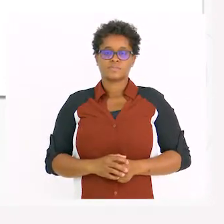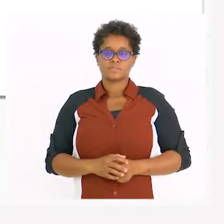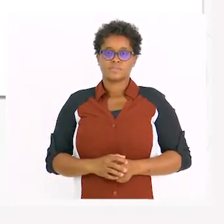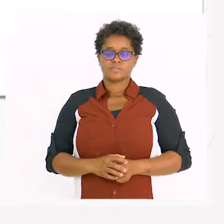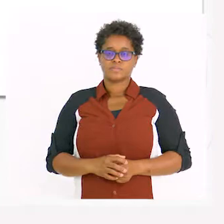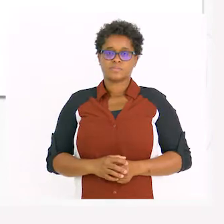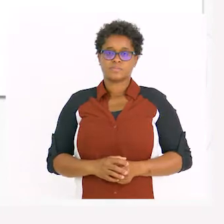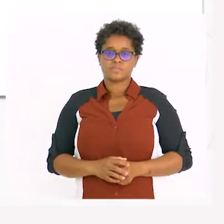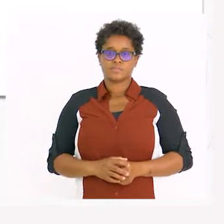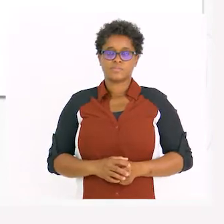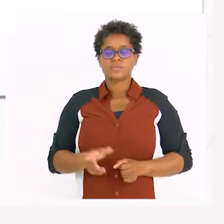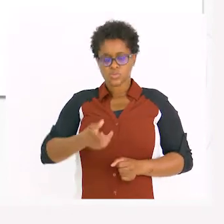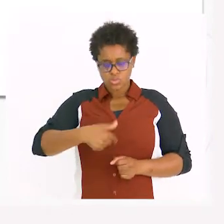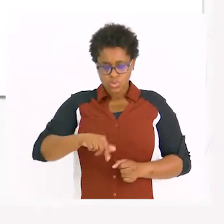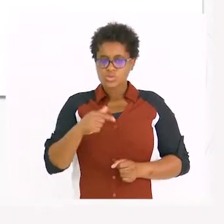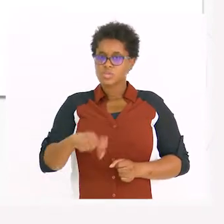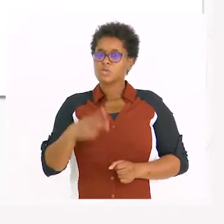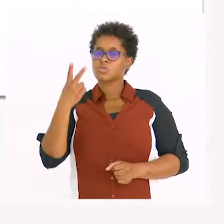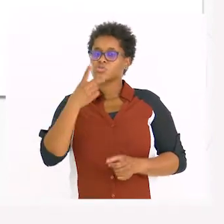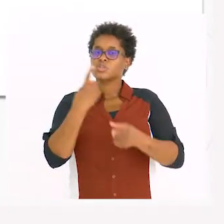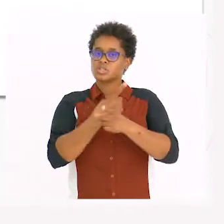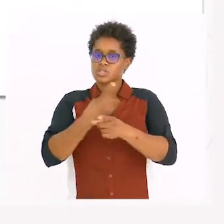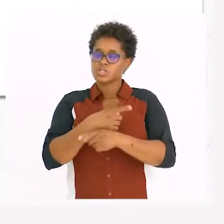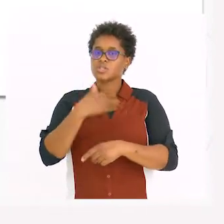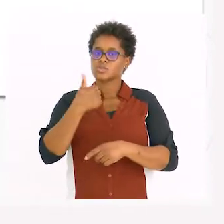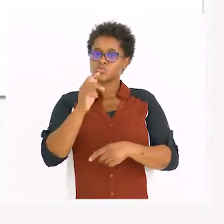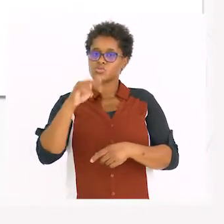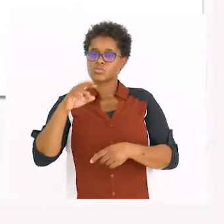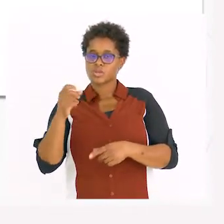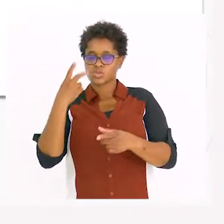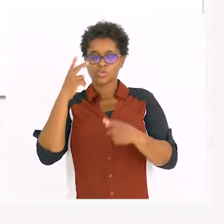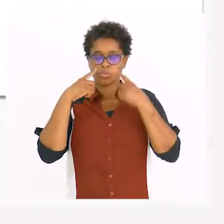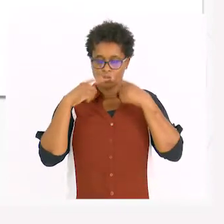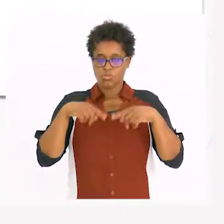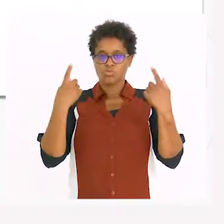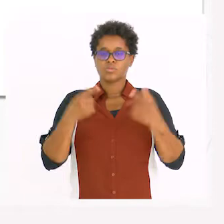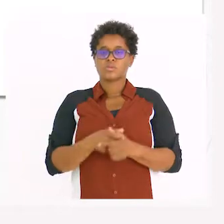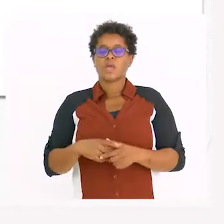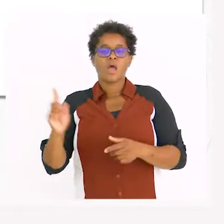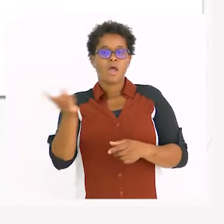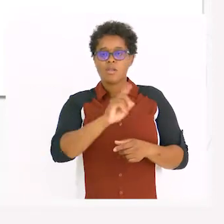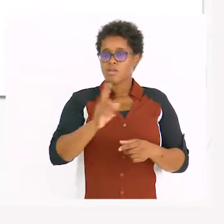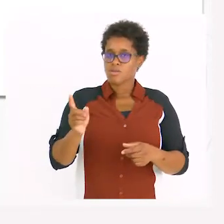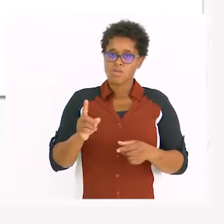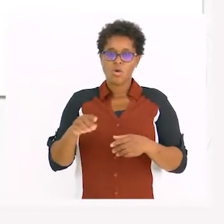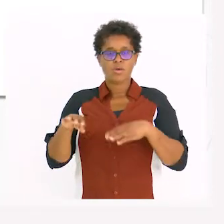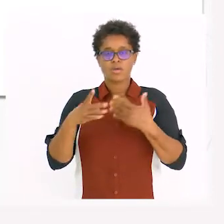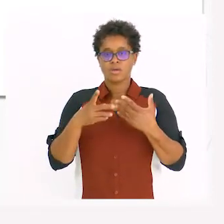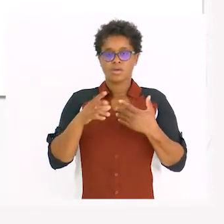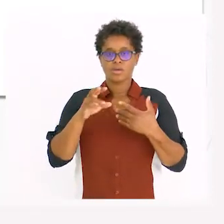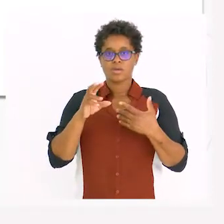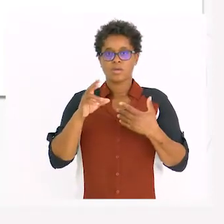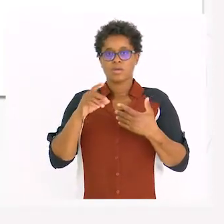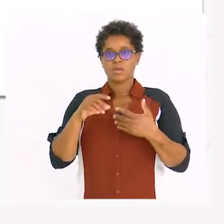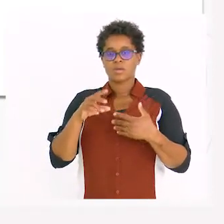temos as duas características dos bens públicos: a não rivalidade e a